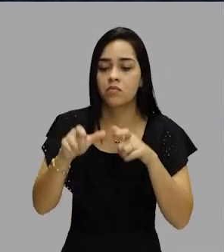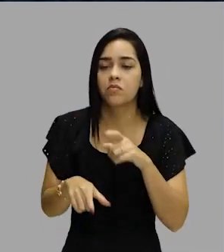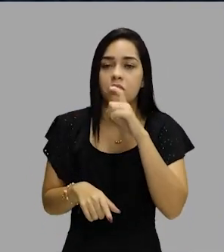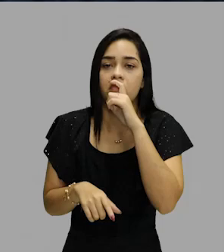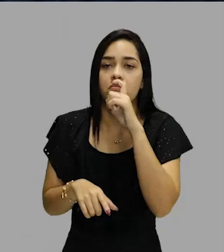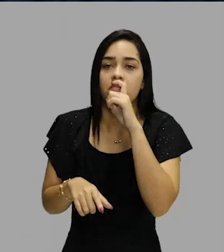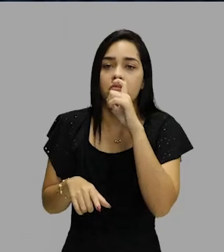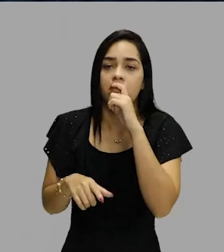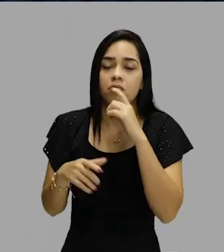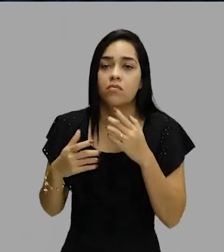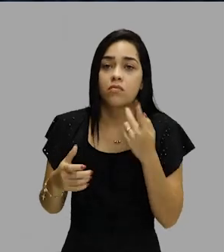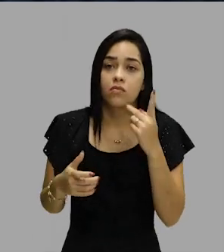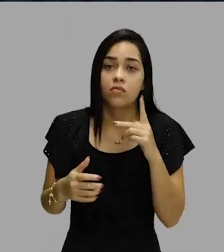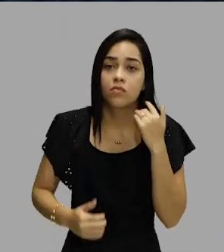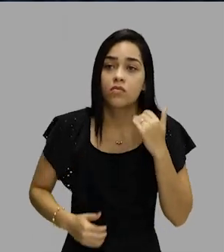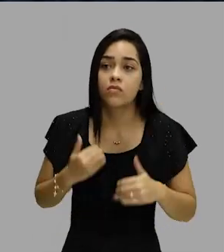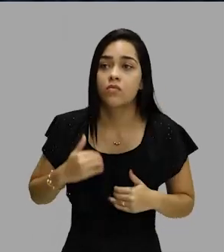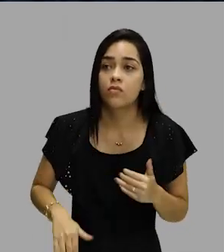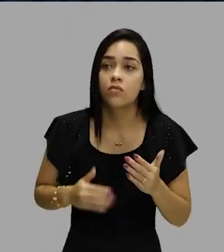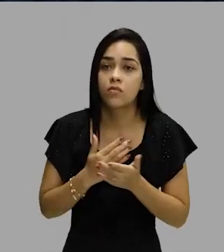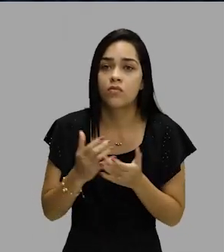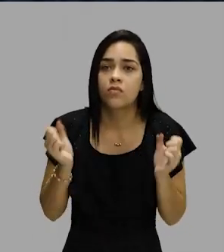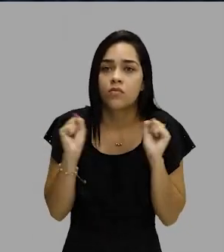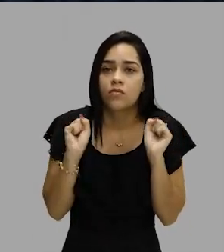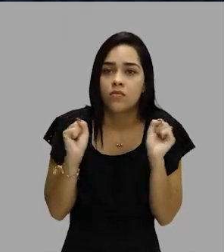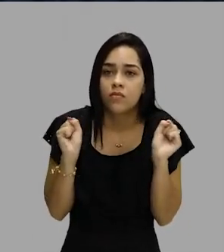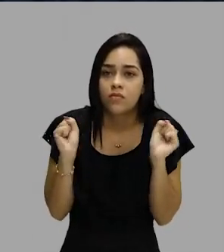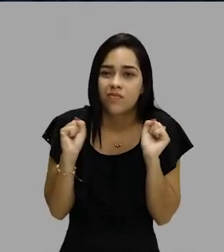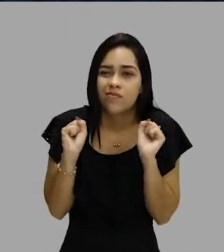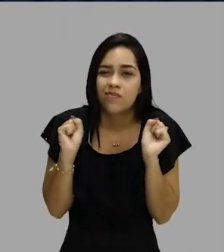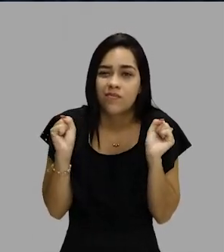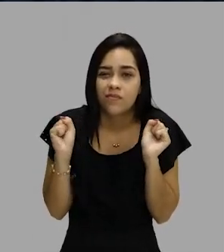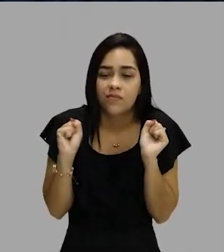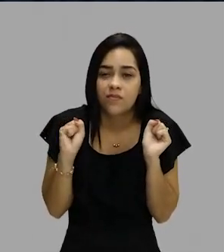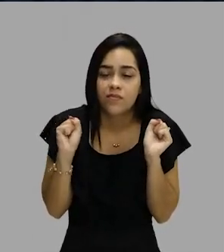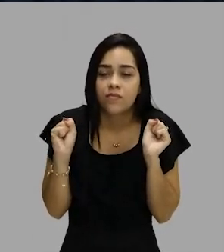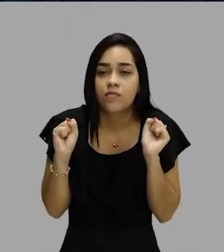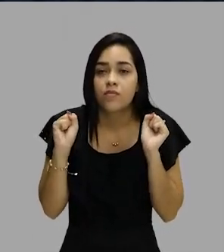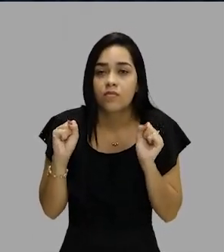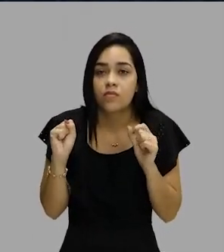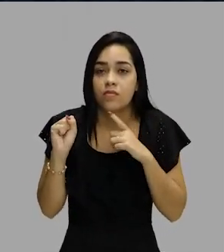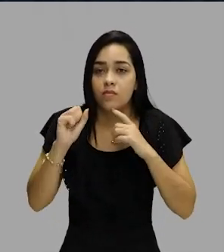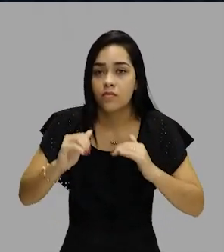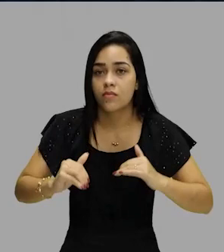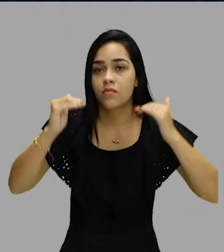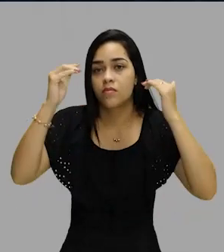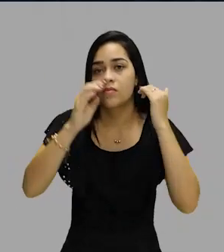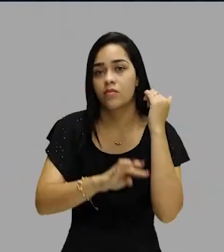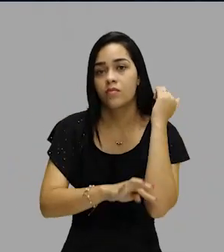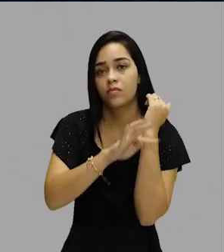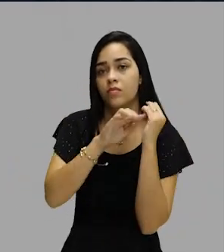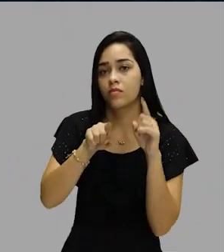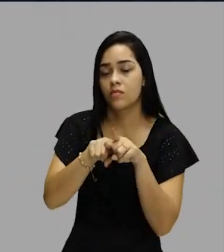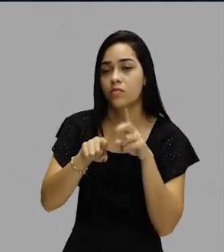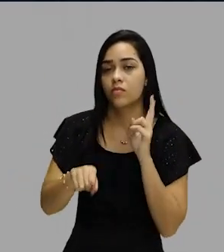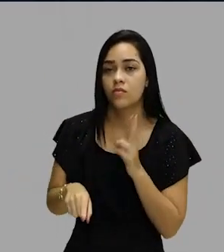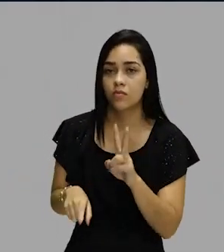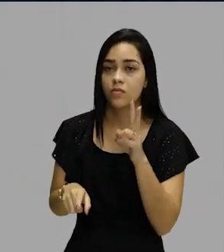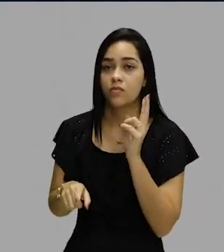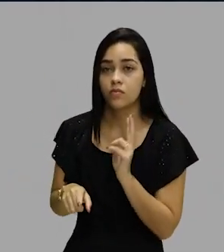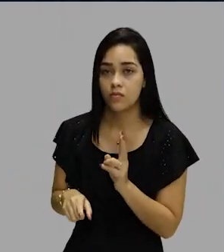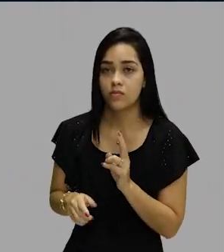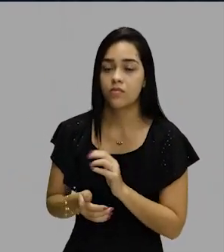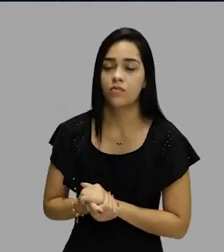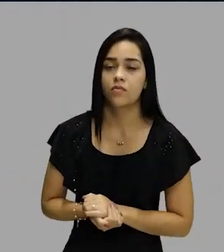frio, o seu corpo ele vai começar a tremer para poder elevar a temperatura e manter sempre